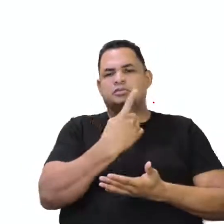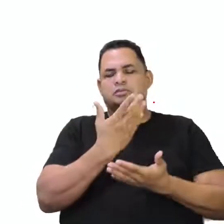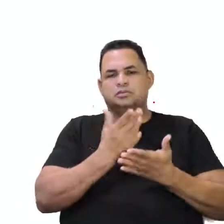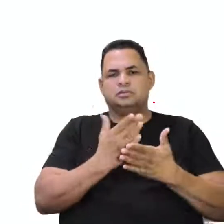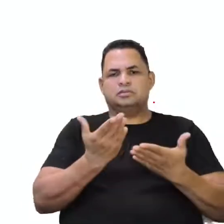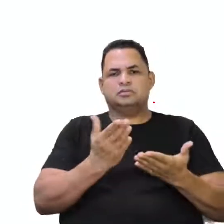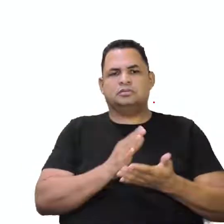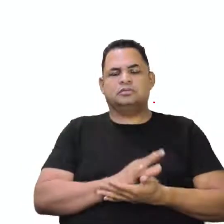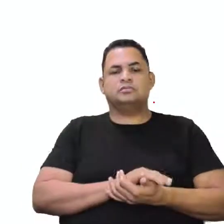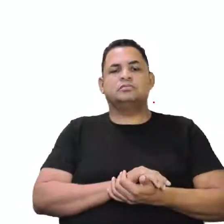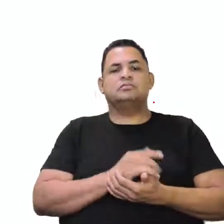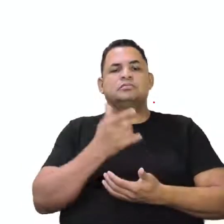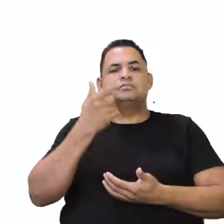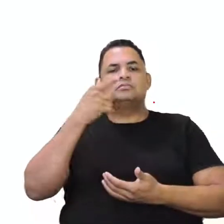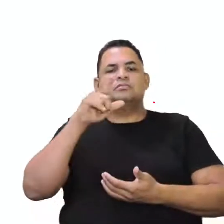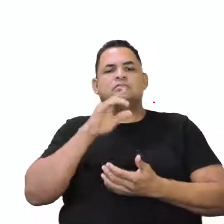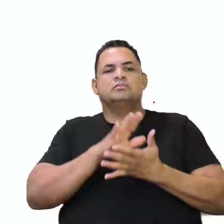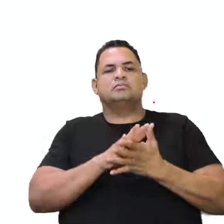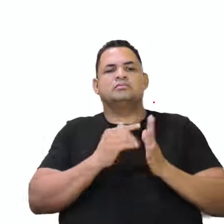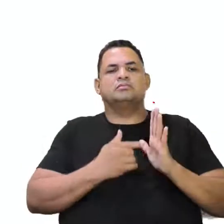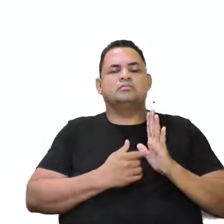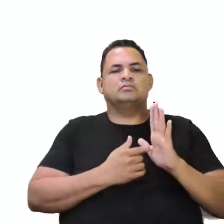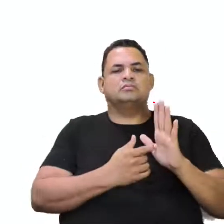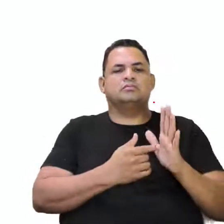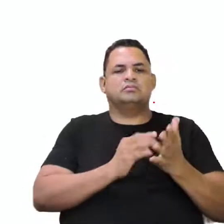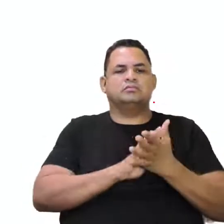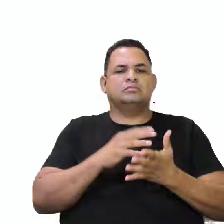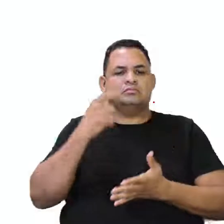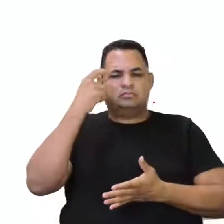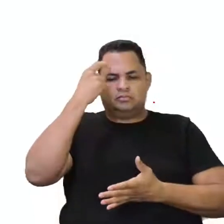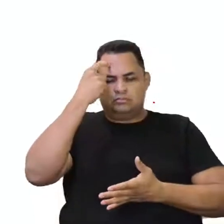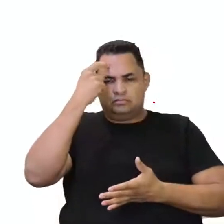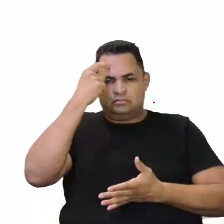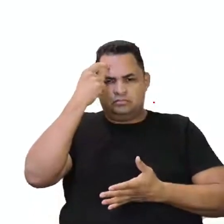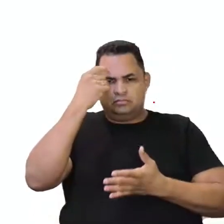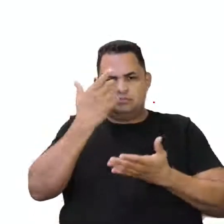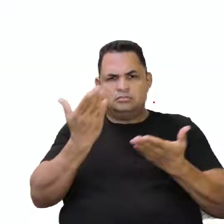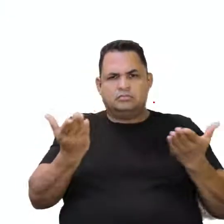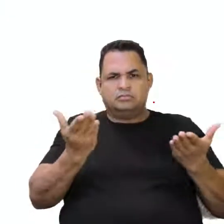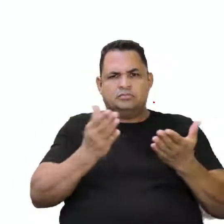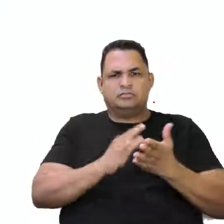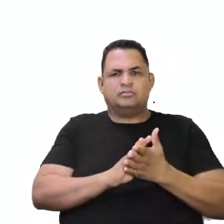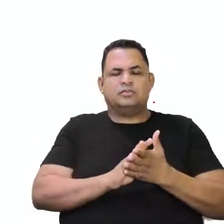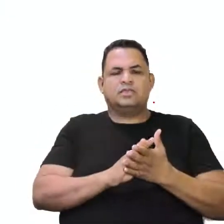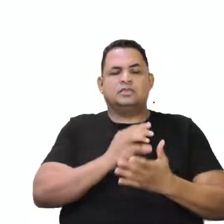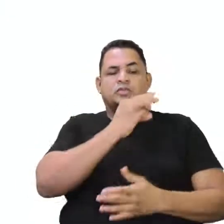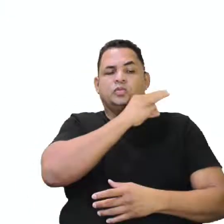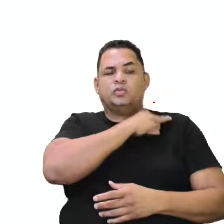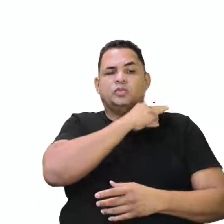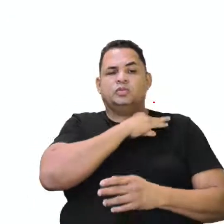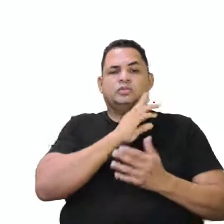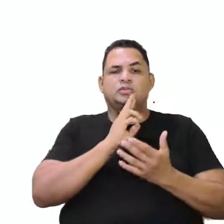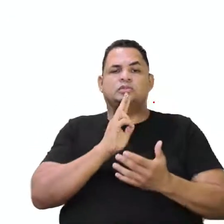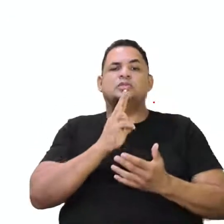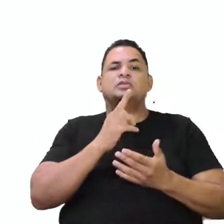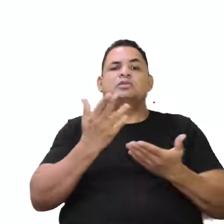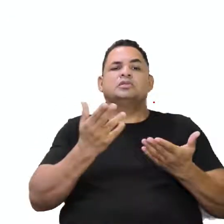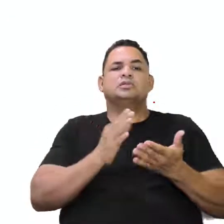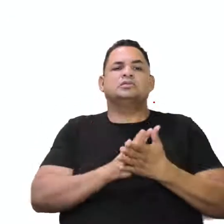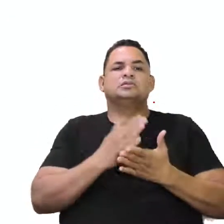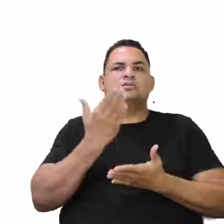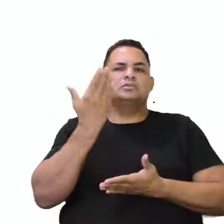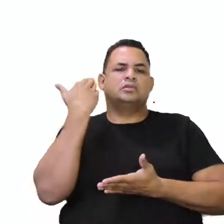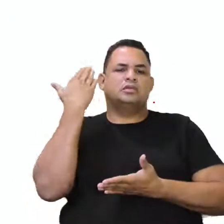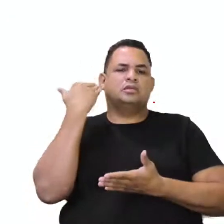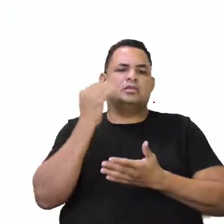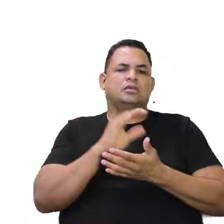aqui, para que a gente consiga trazer uma conscientização. Tá certo que vocês estão no terceiro ano, mas a gente sempre traz lá do